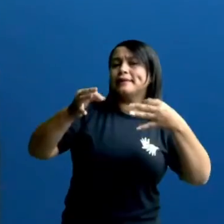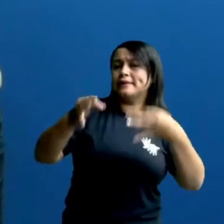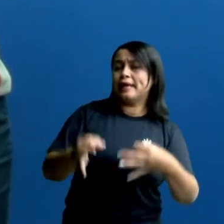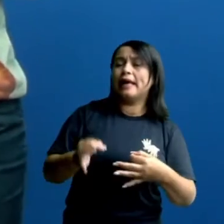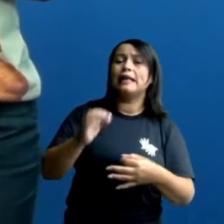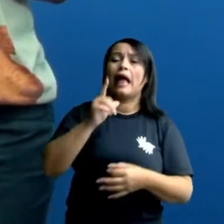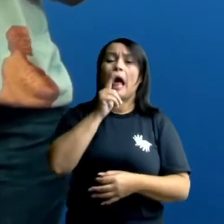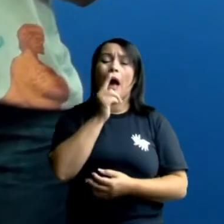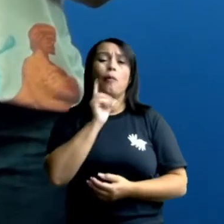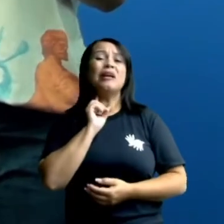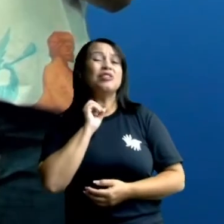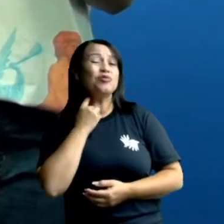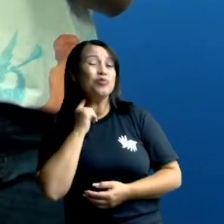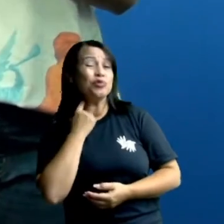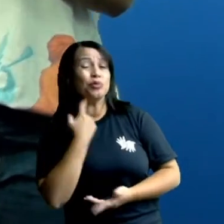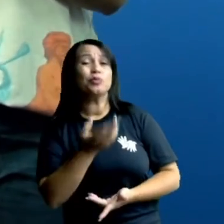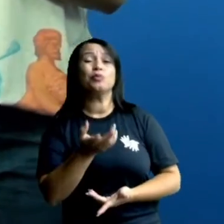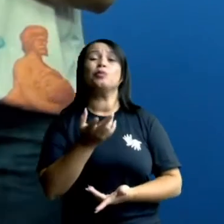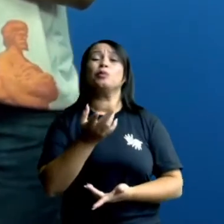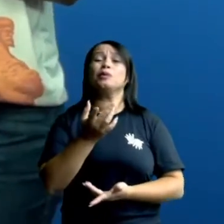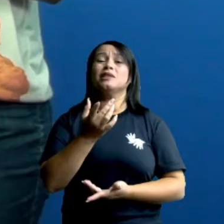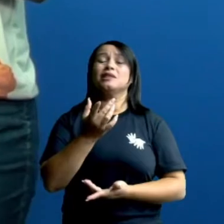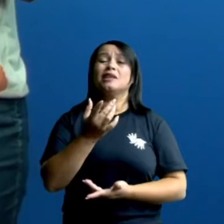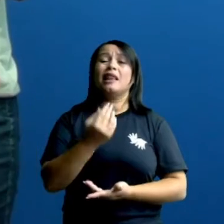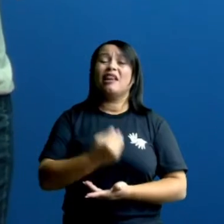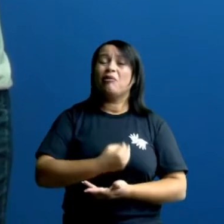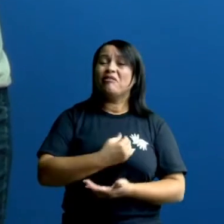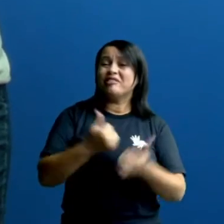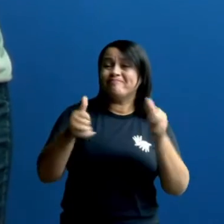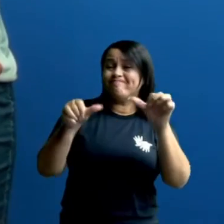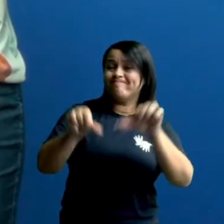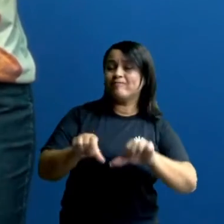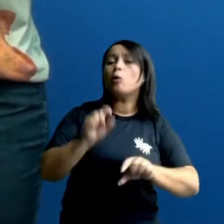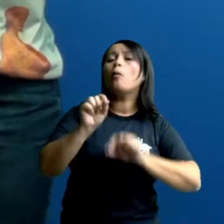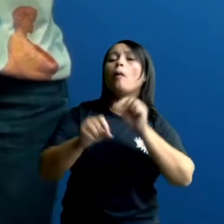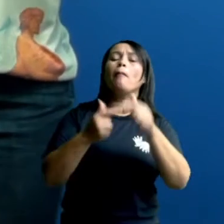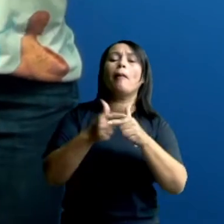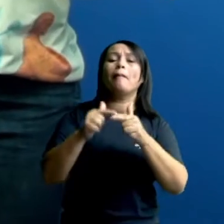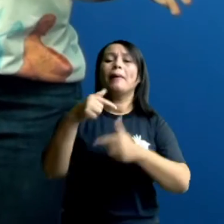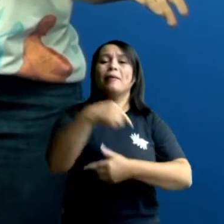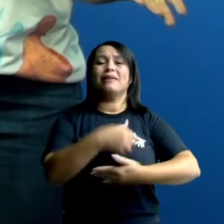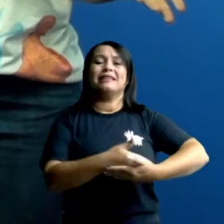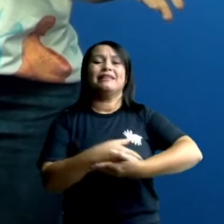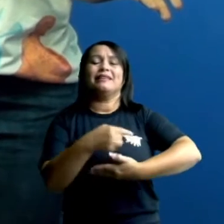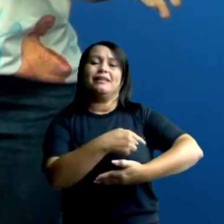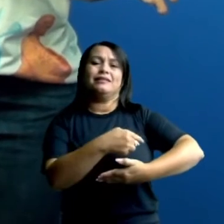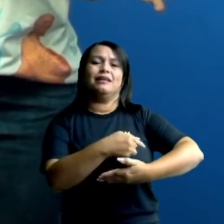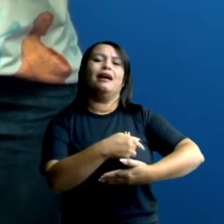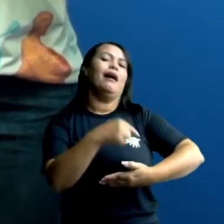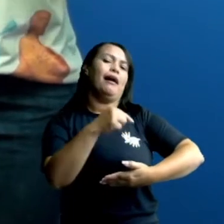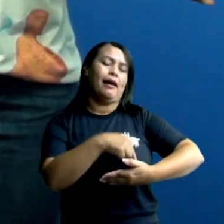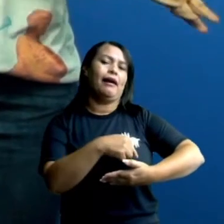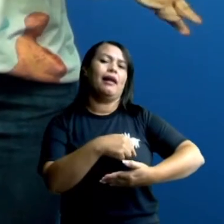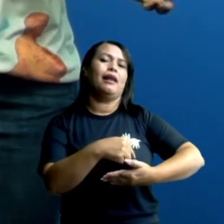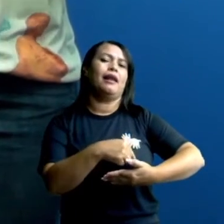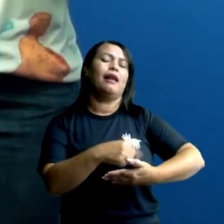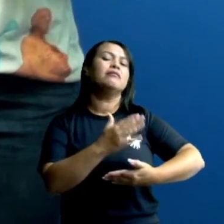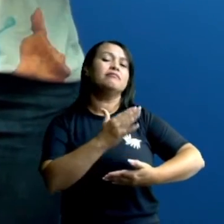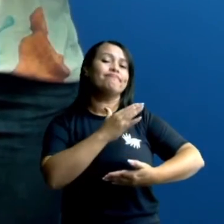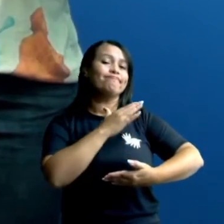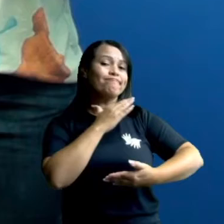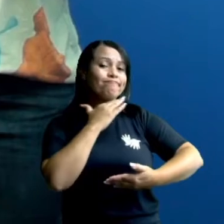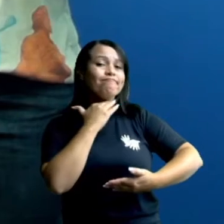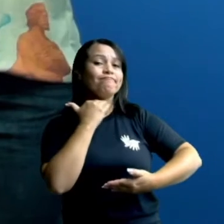água tratada, uma certa qualidade de vida, o que é que vai gerar essa criança? A mortalidade, né, ou a